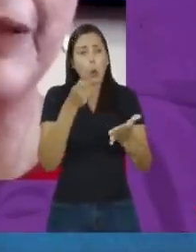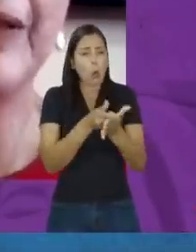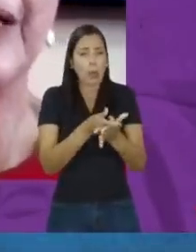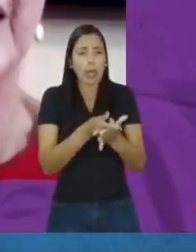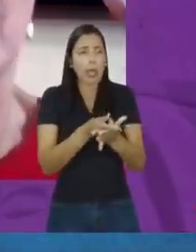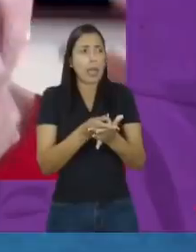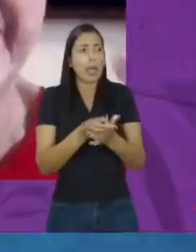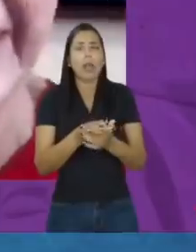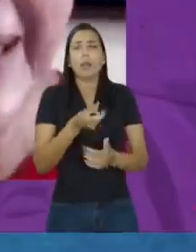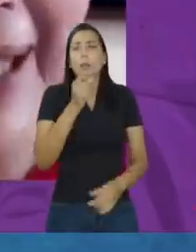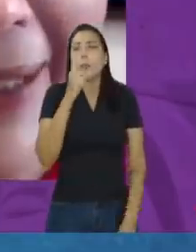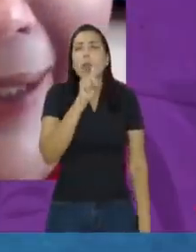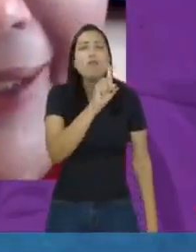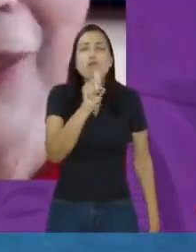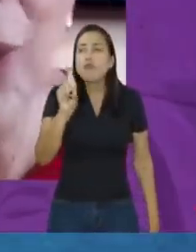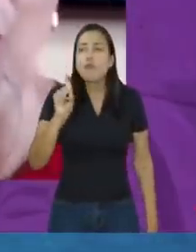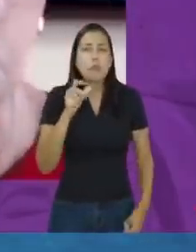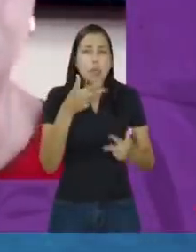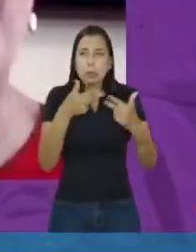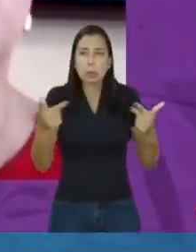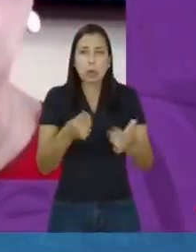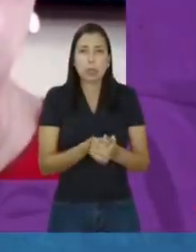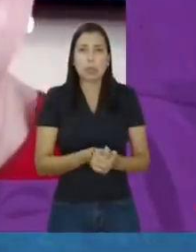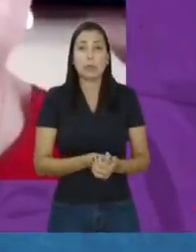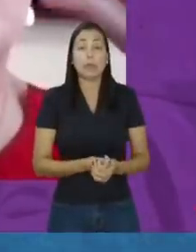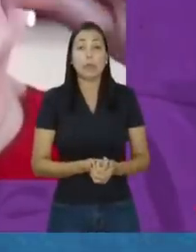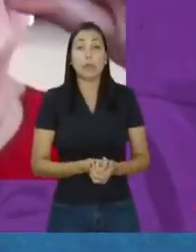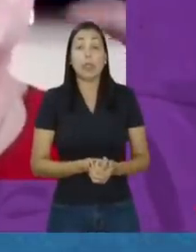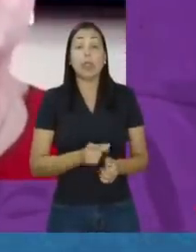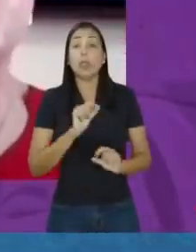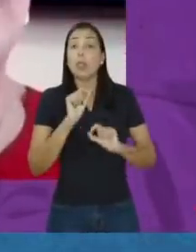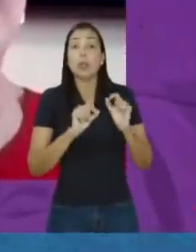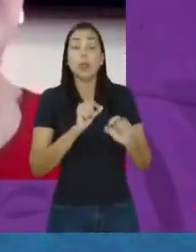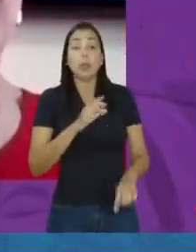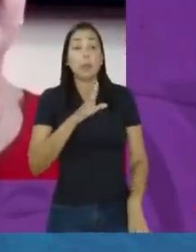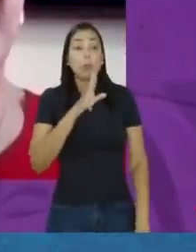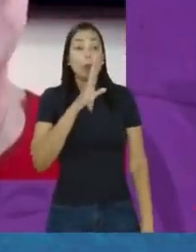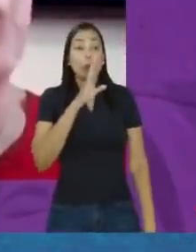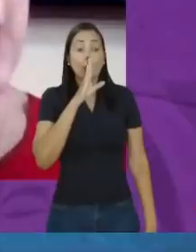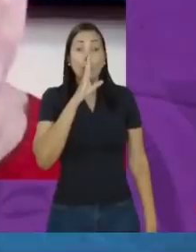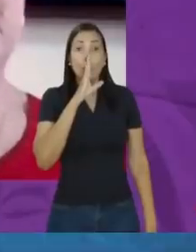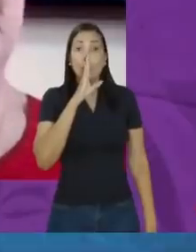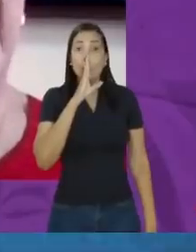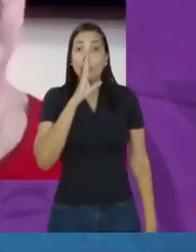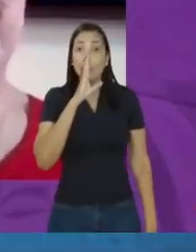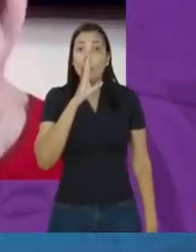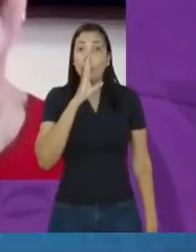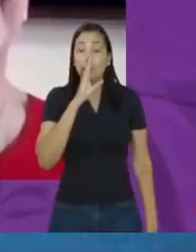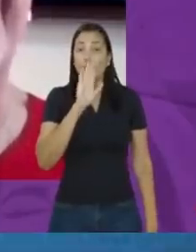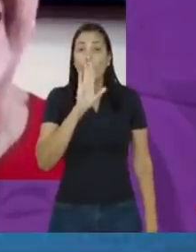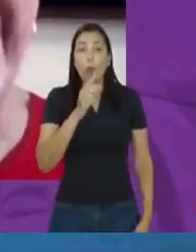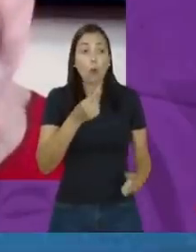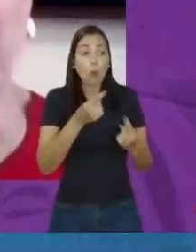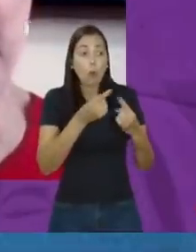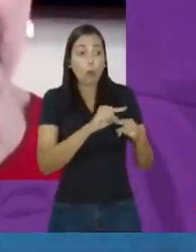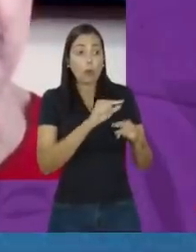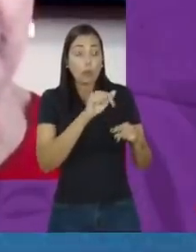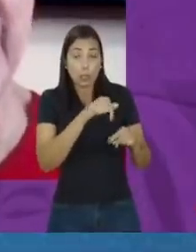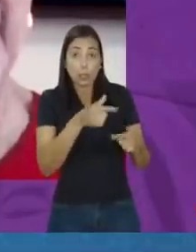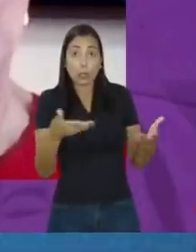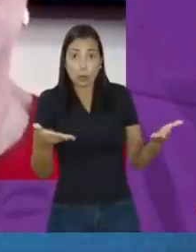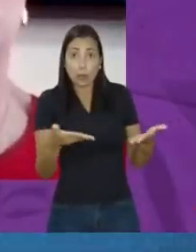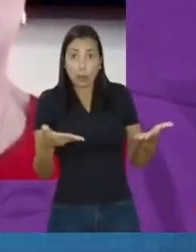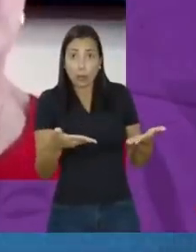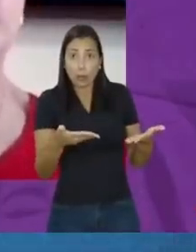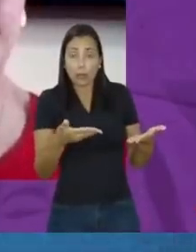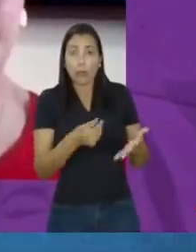assim. E aí, ou pairou um silêncio generalizado. Pelo contrário, naquele